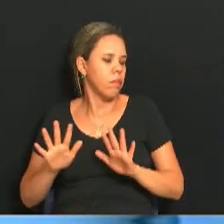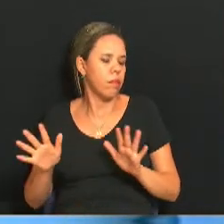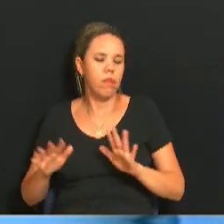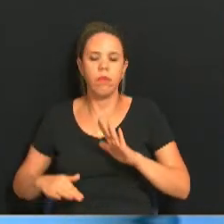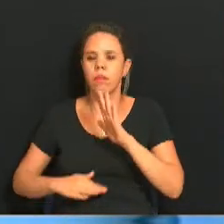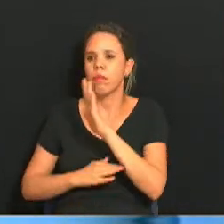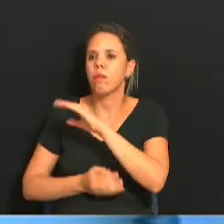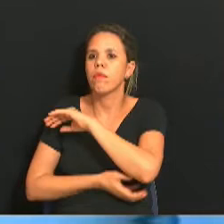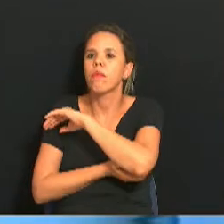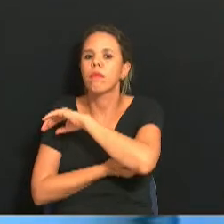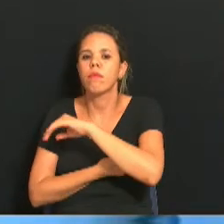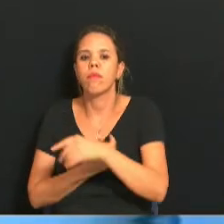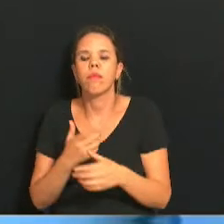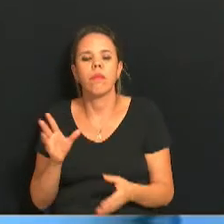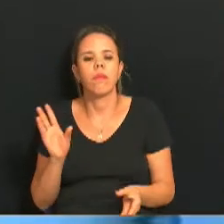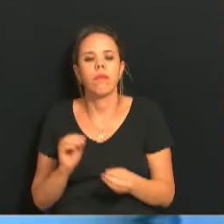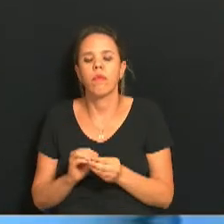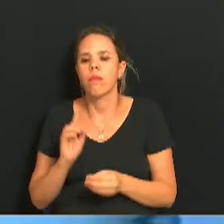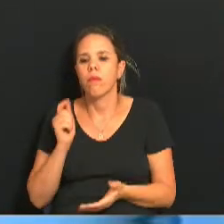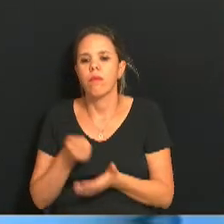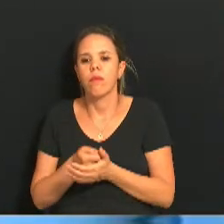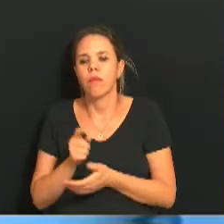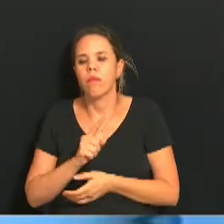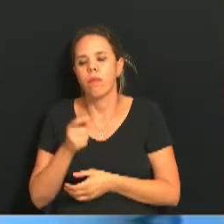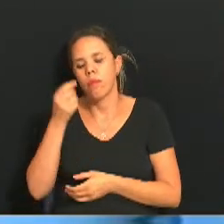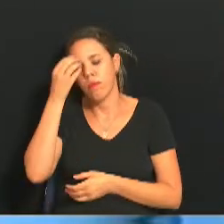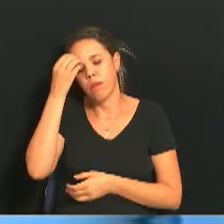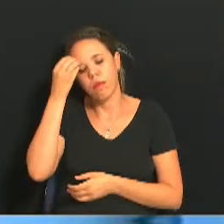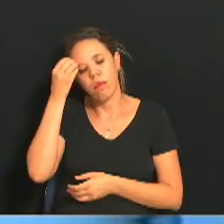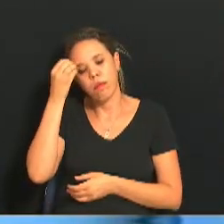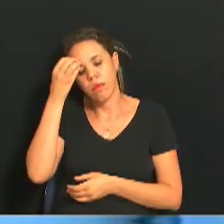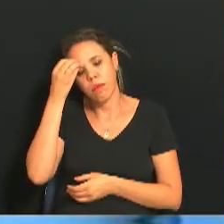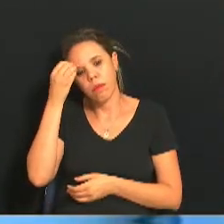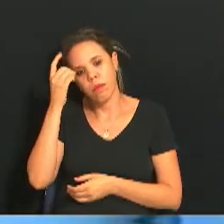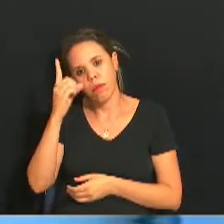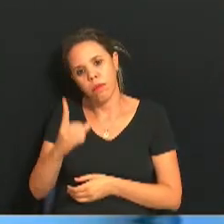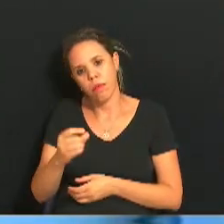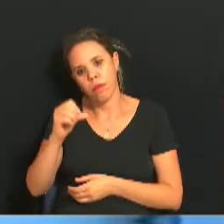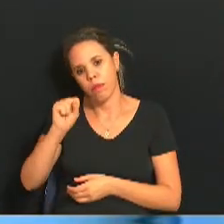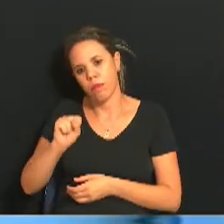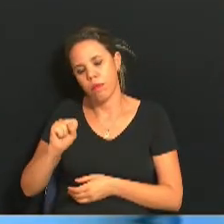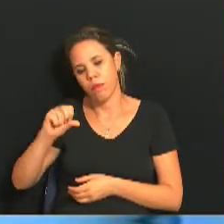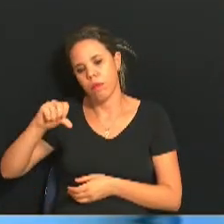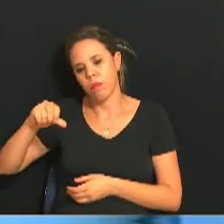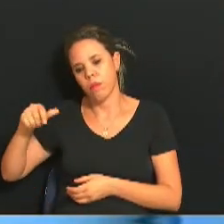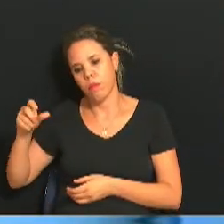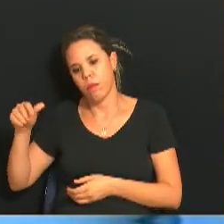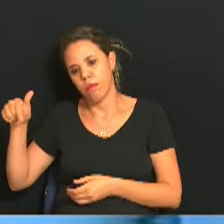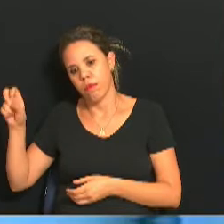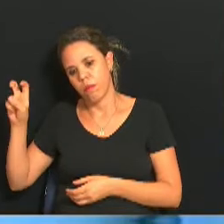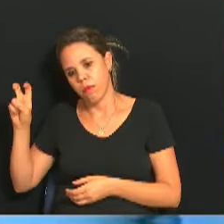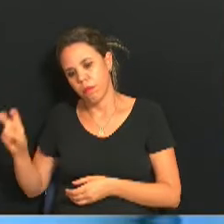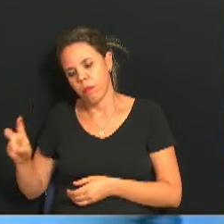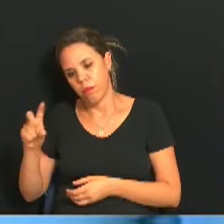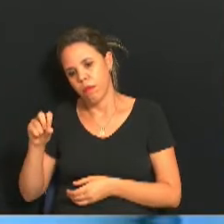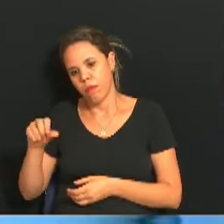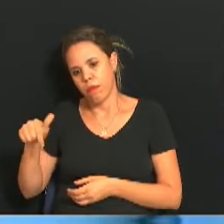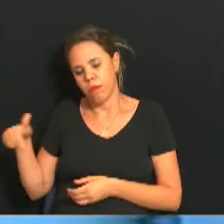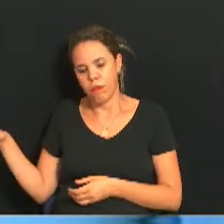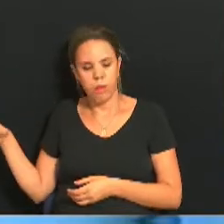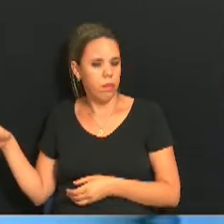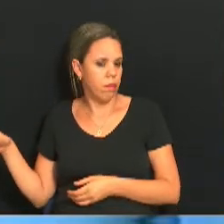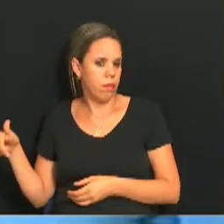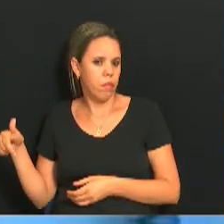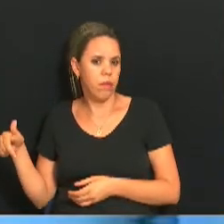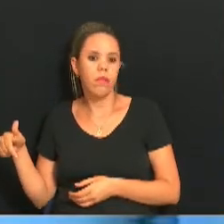casa Legislativa não autorizou a decidir o que lembrando assim 1885 1987 além de vinil